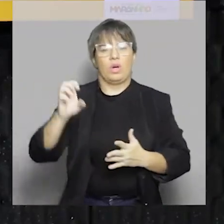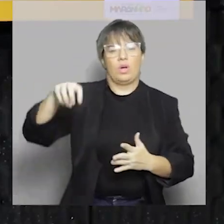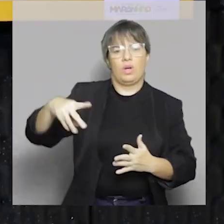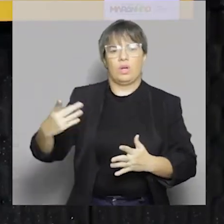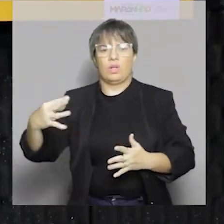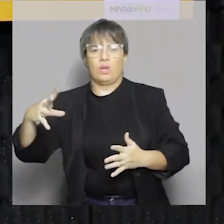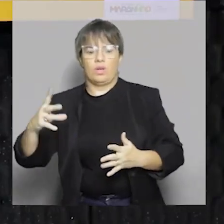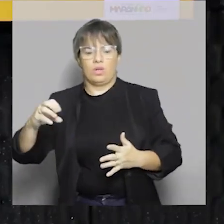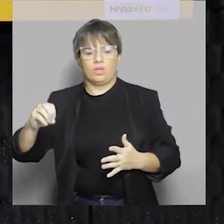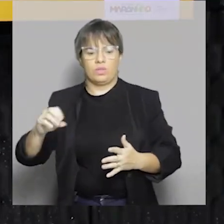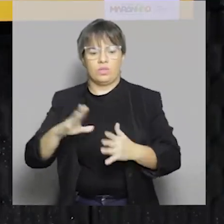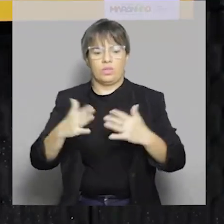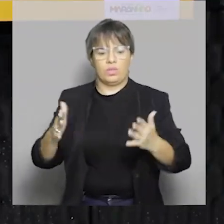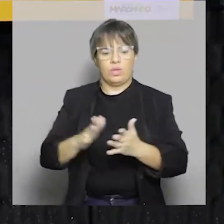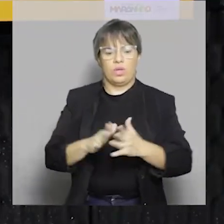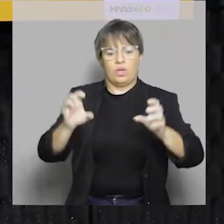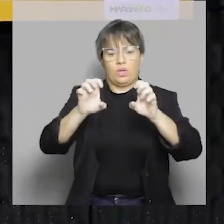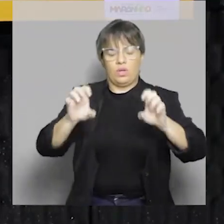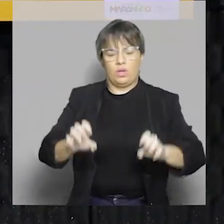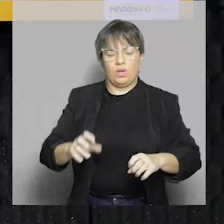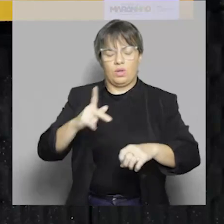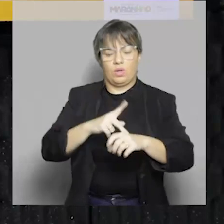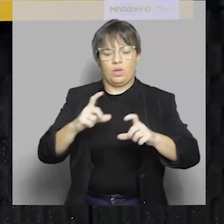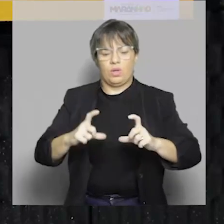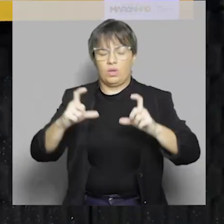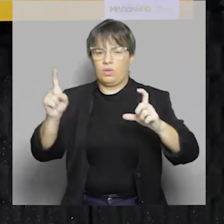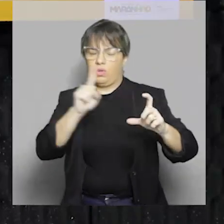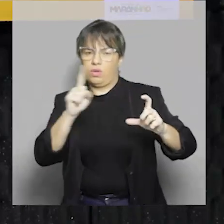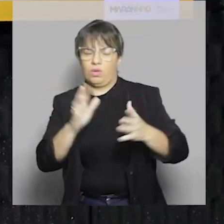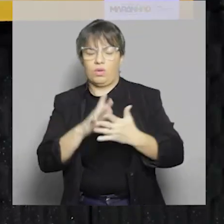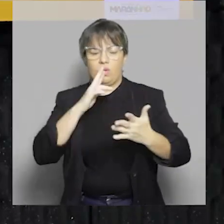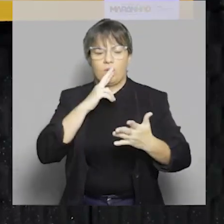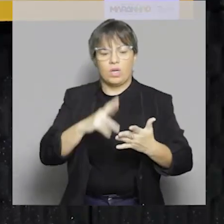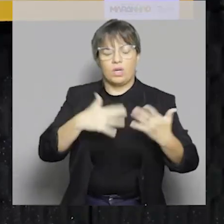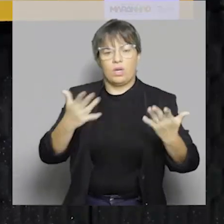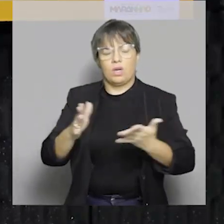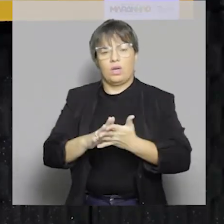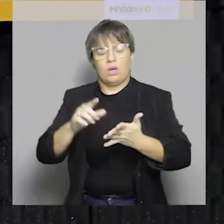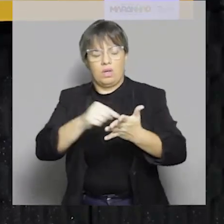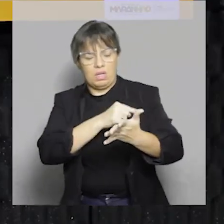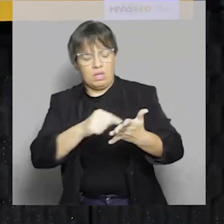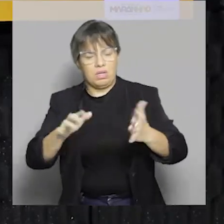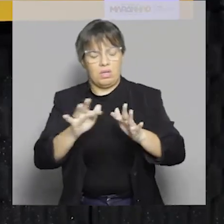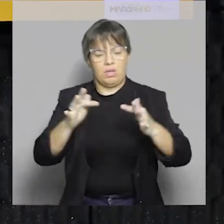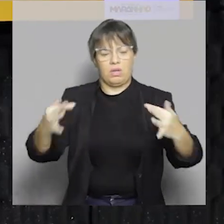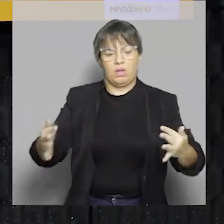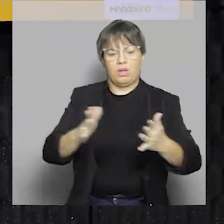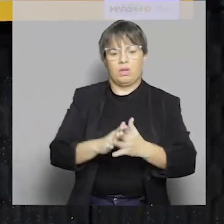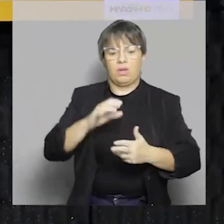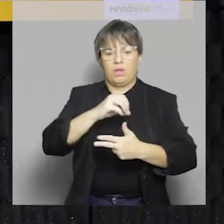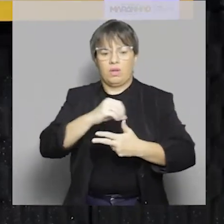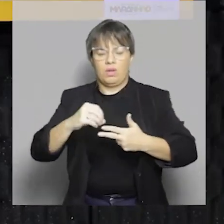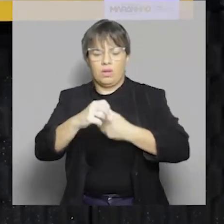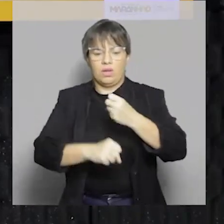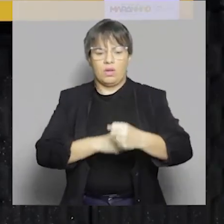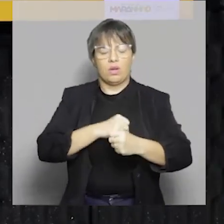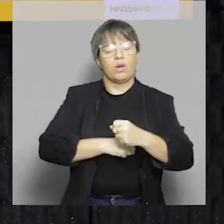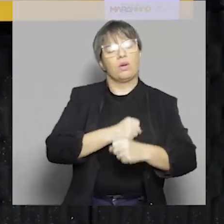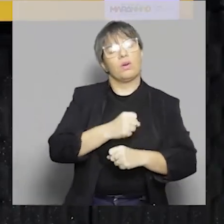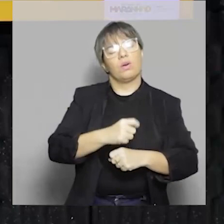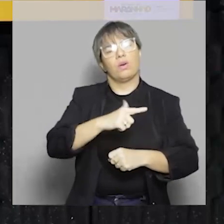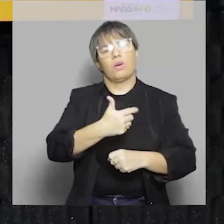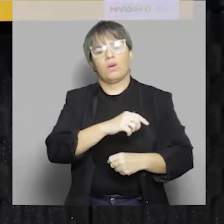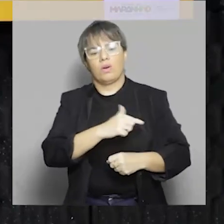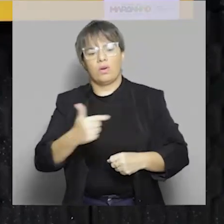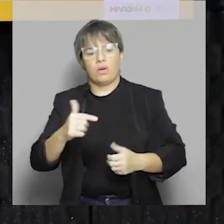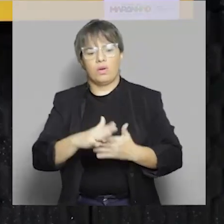E por último, a estrutura das rochas também não é nossa resposta. Então, gabarito simples, né? Questão do Enem 2022, gabarito ciclo